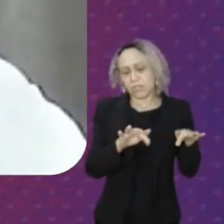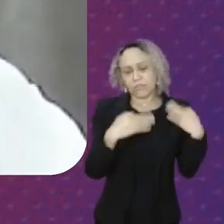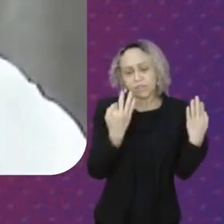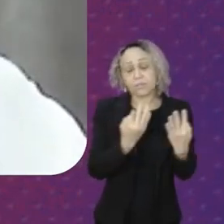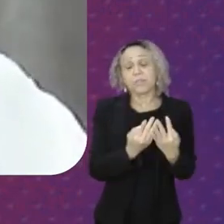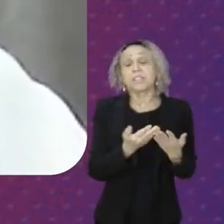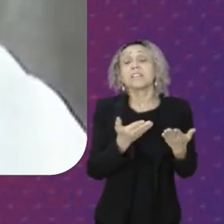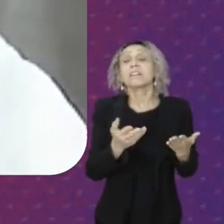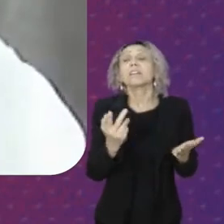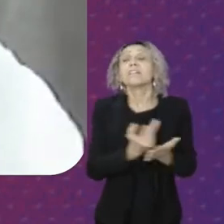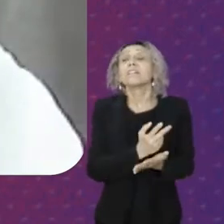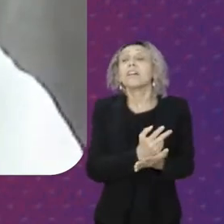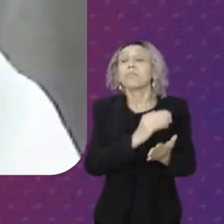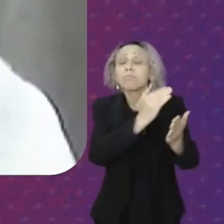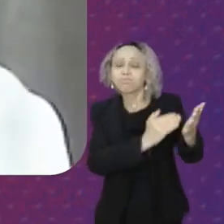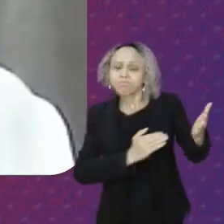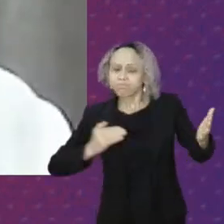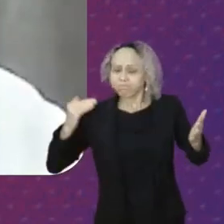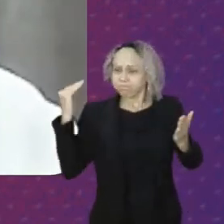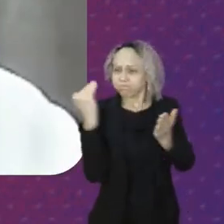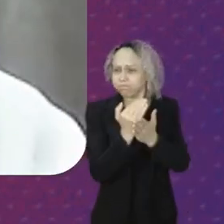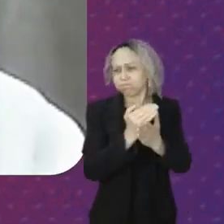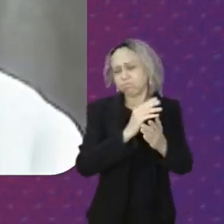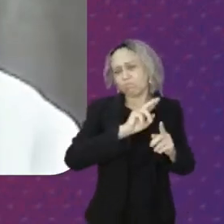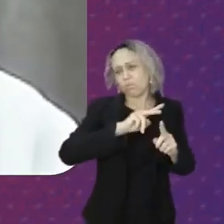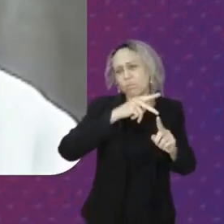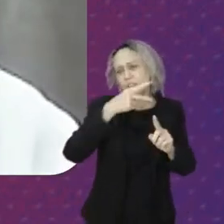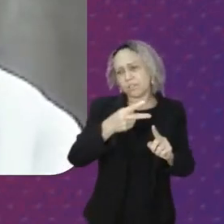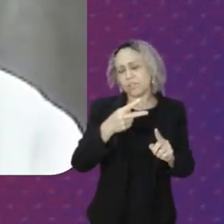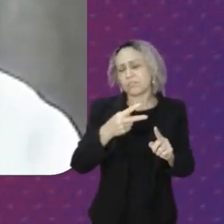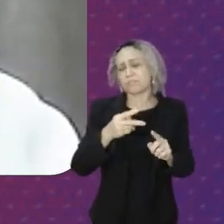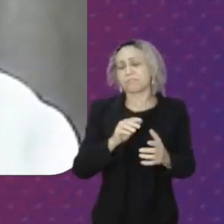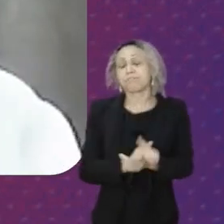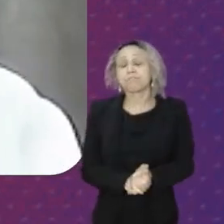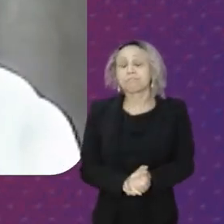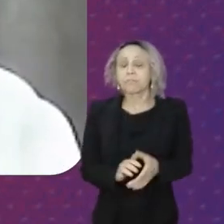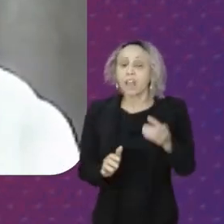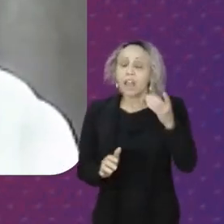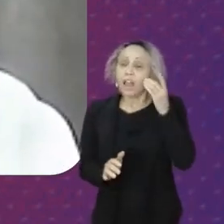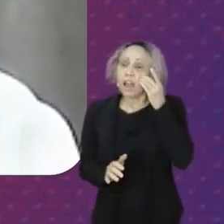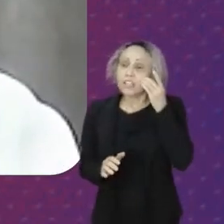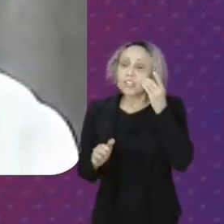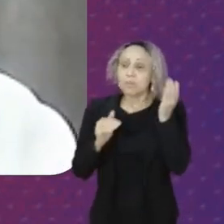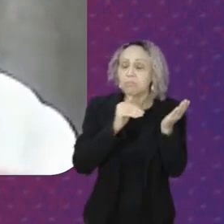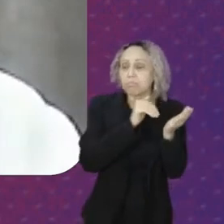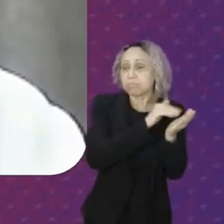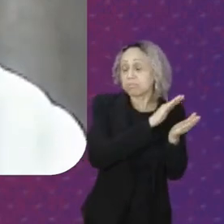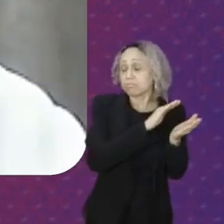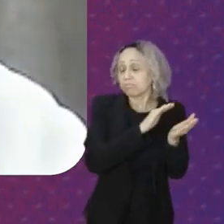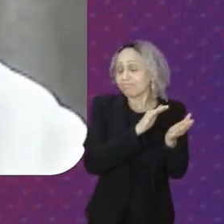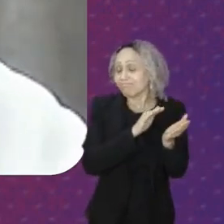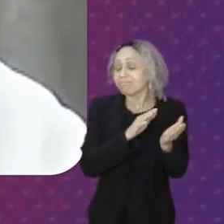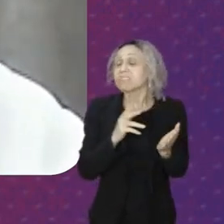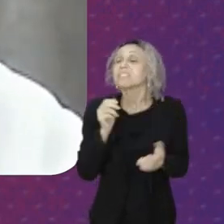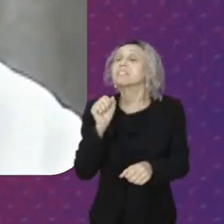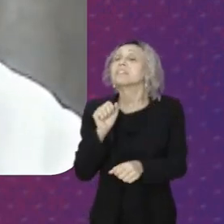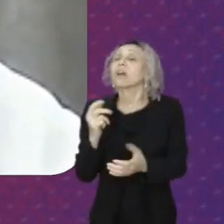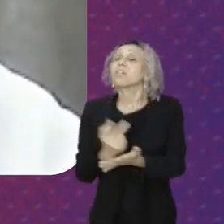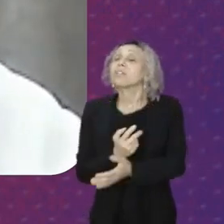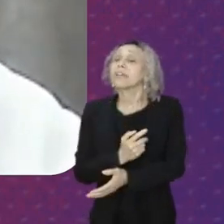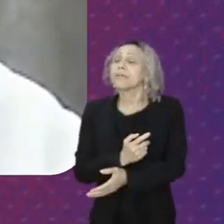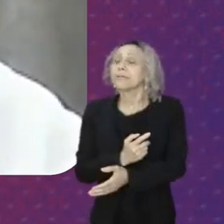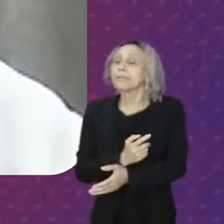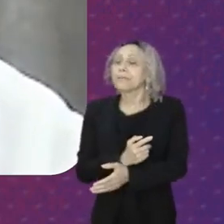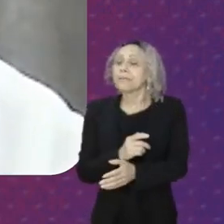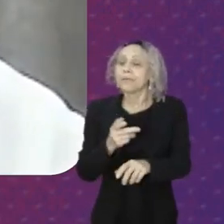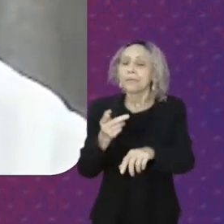presidenta Dilma. Depois que ela saiu, parou a buscativa e, pior ainda, passou a reduzir os